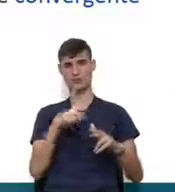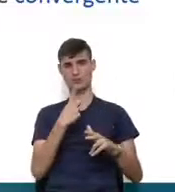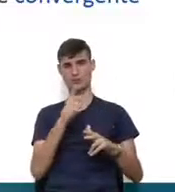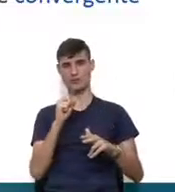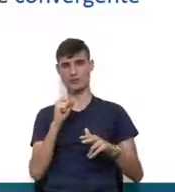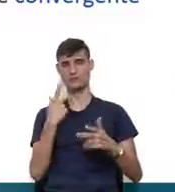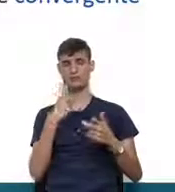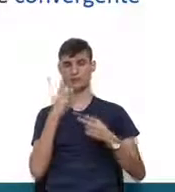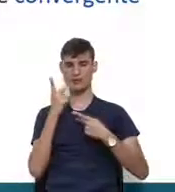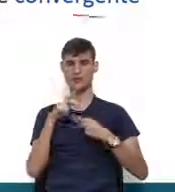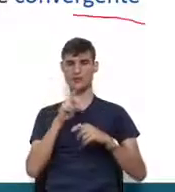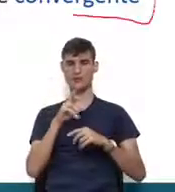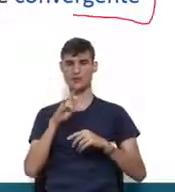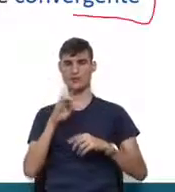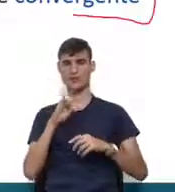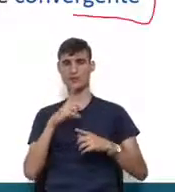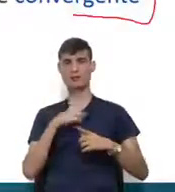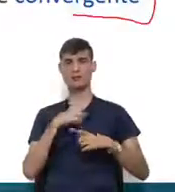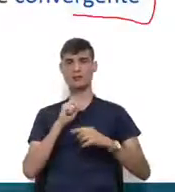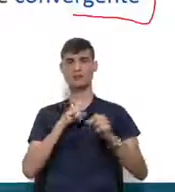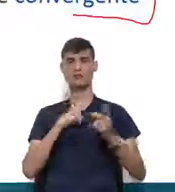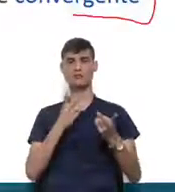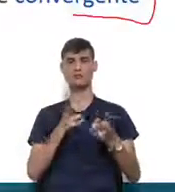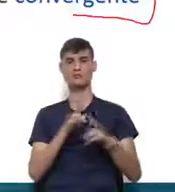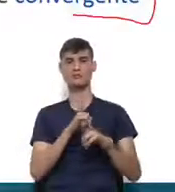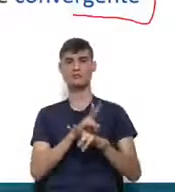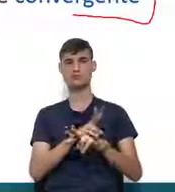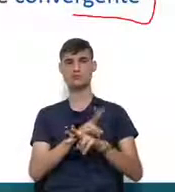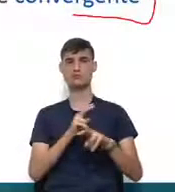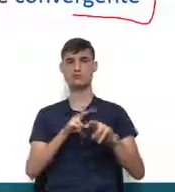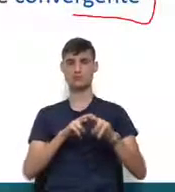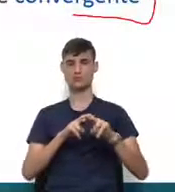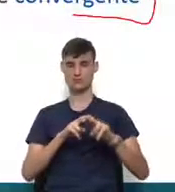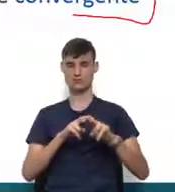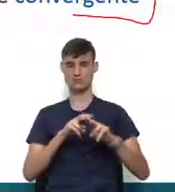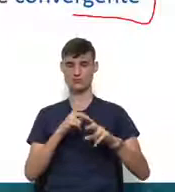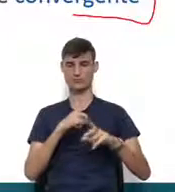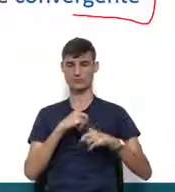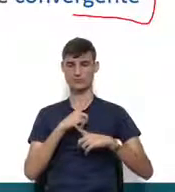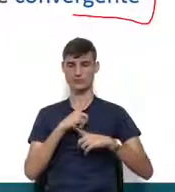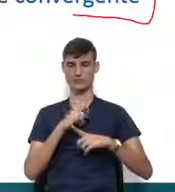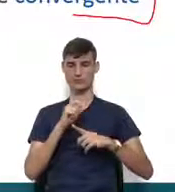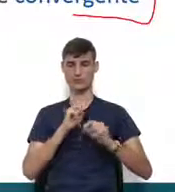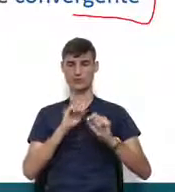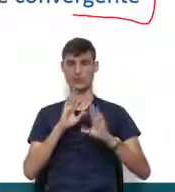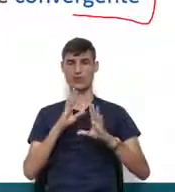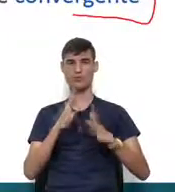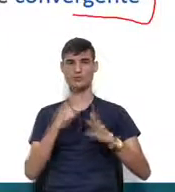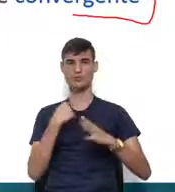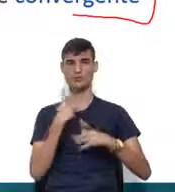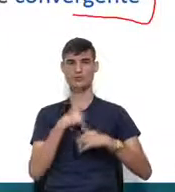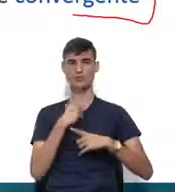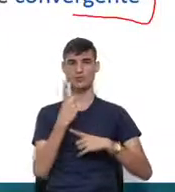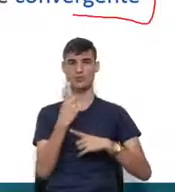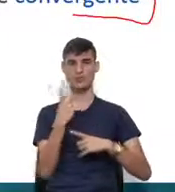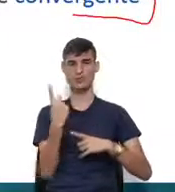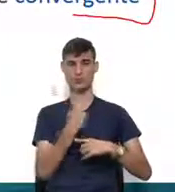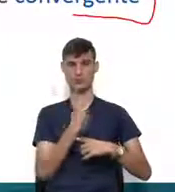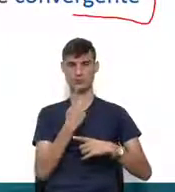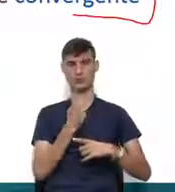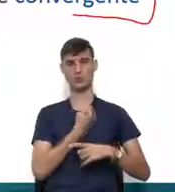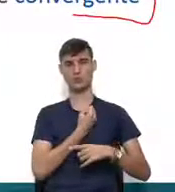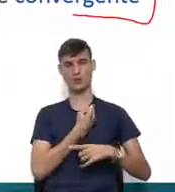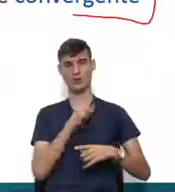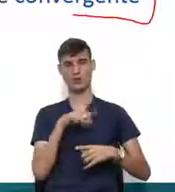dizemos então que a série é convergente. E neste caso aqui é o que acontece. Nós tivemos um único número, que é o